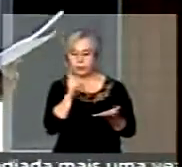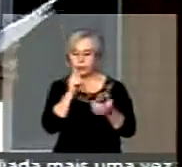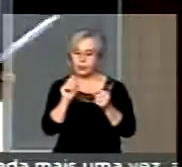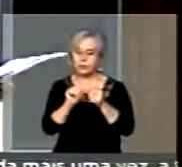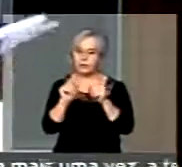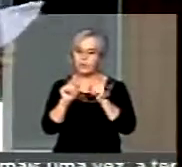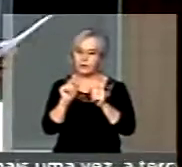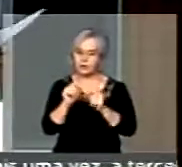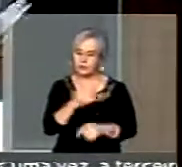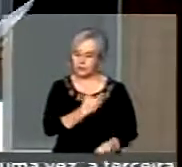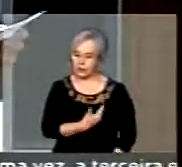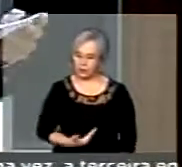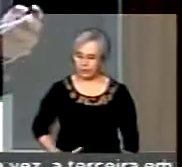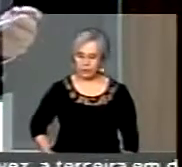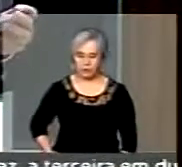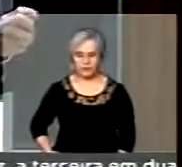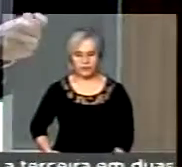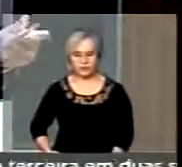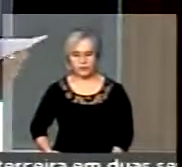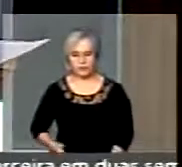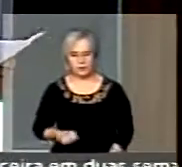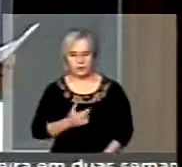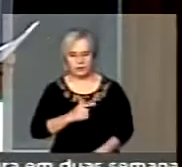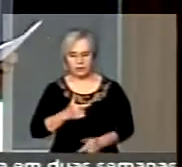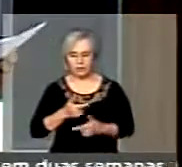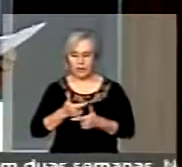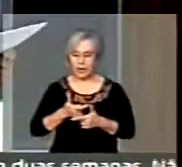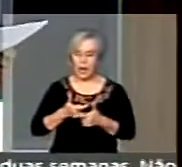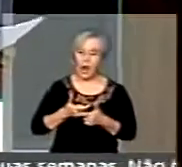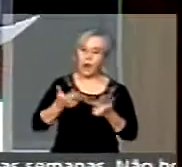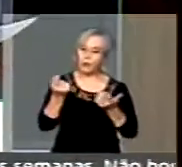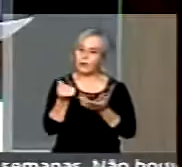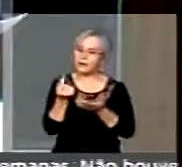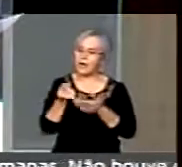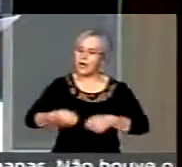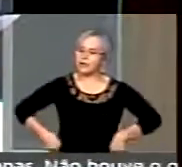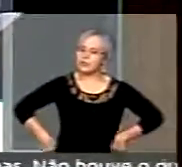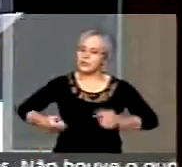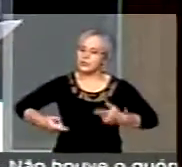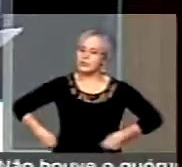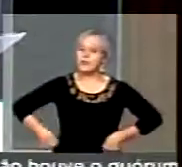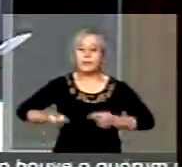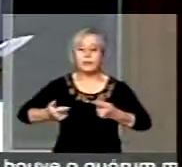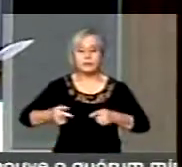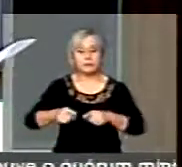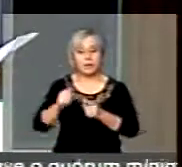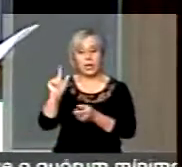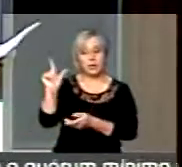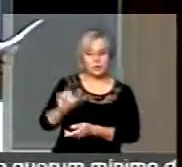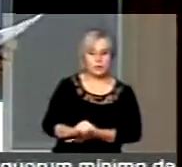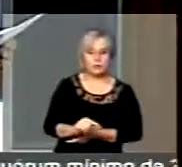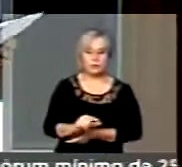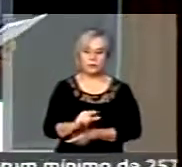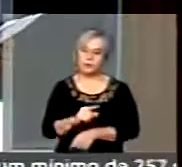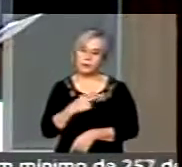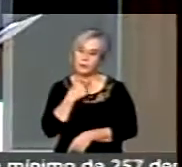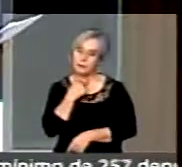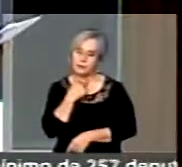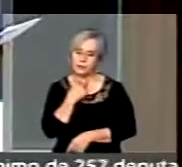que o governo arcasse com o aumento crescente das despesas que não podem ser reduzidas em momentos de